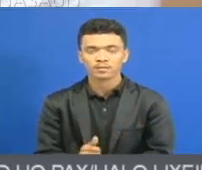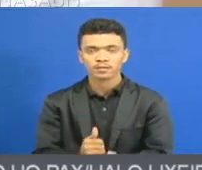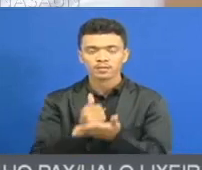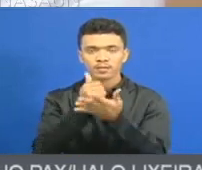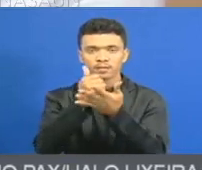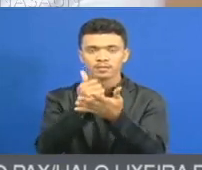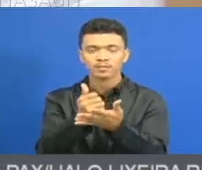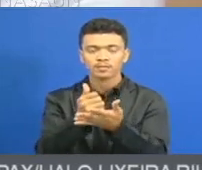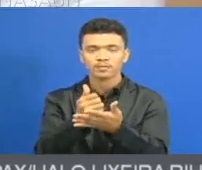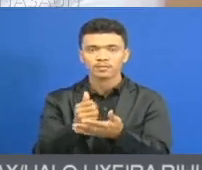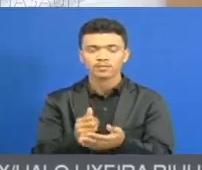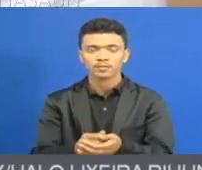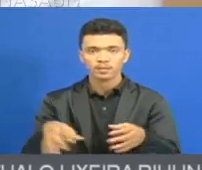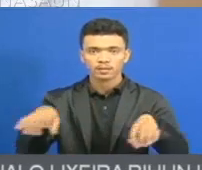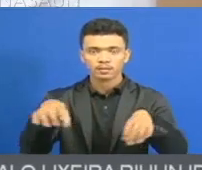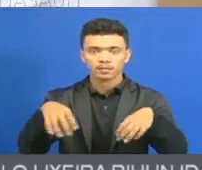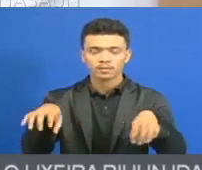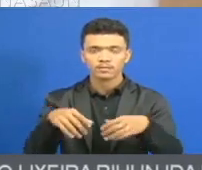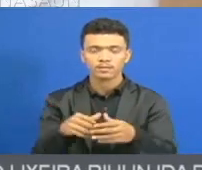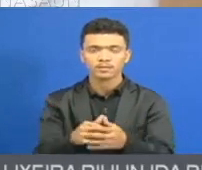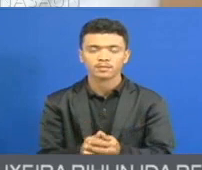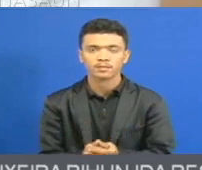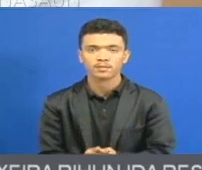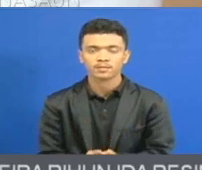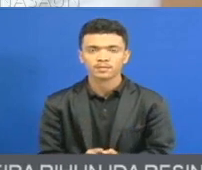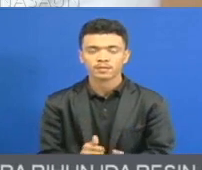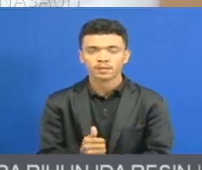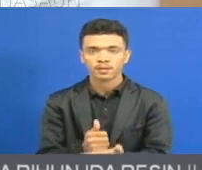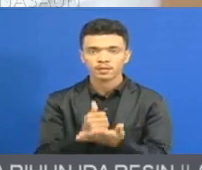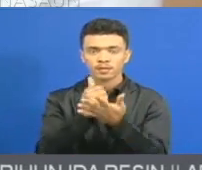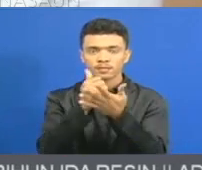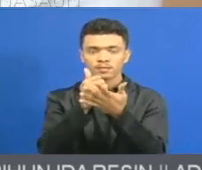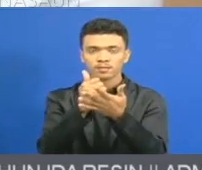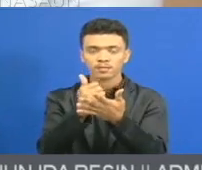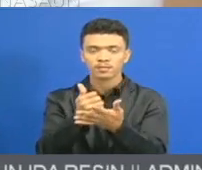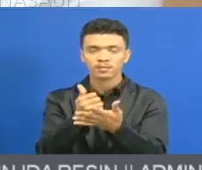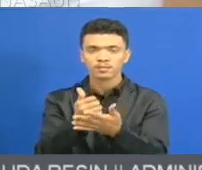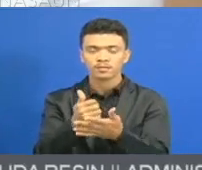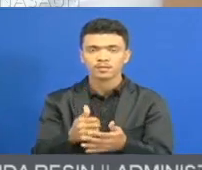em esforço de Lula da Convenção, em apoio. Fomos